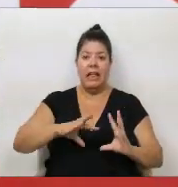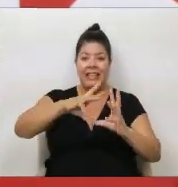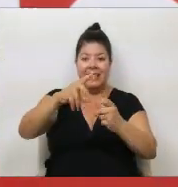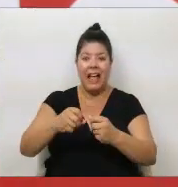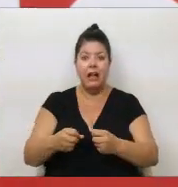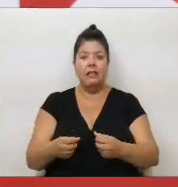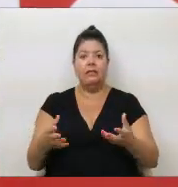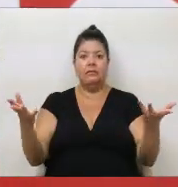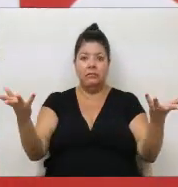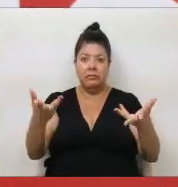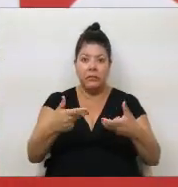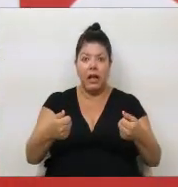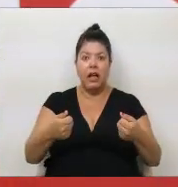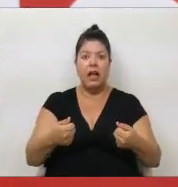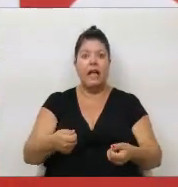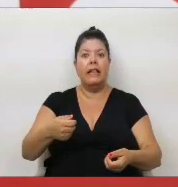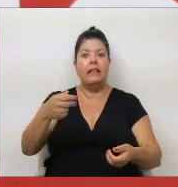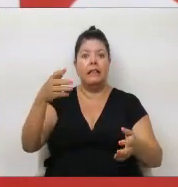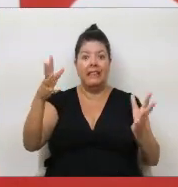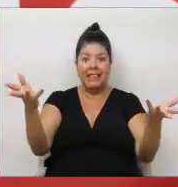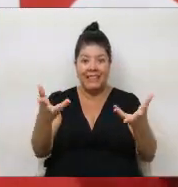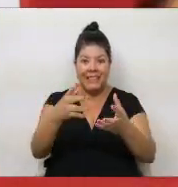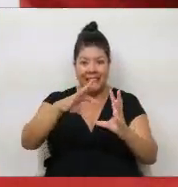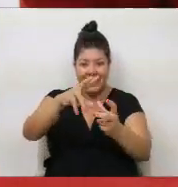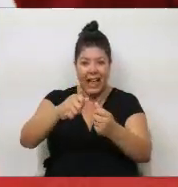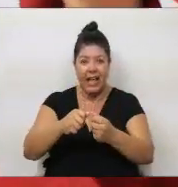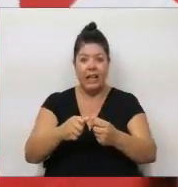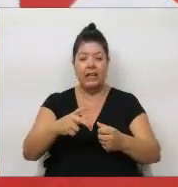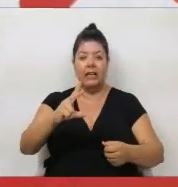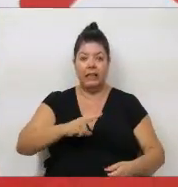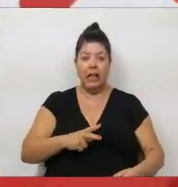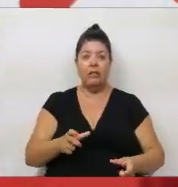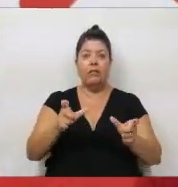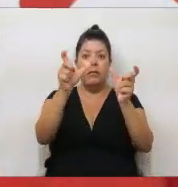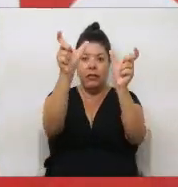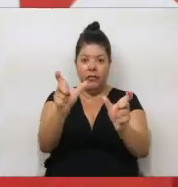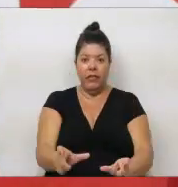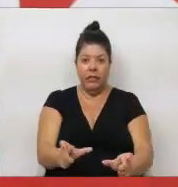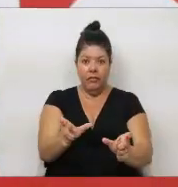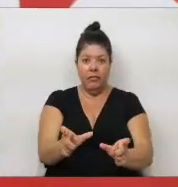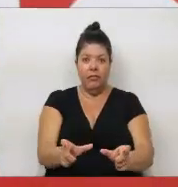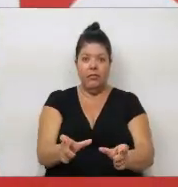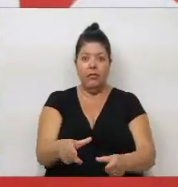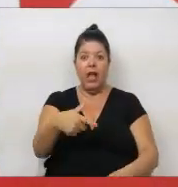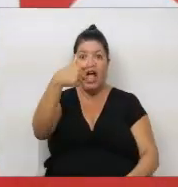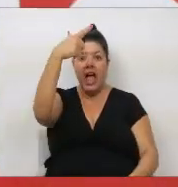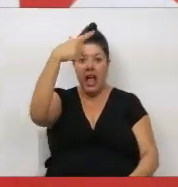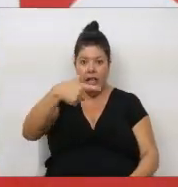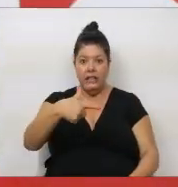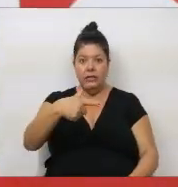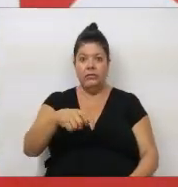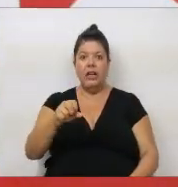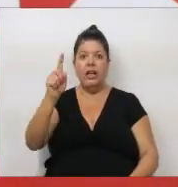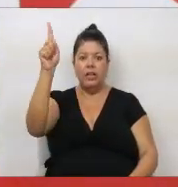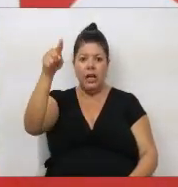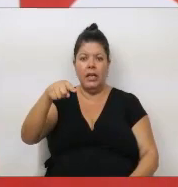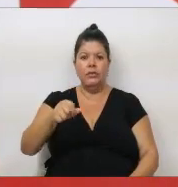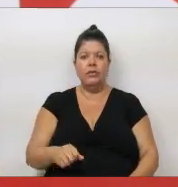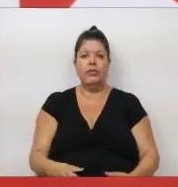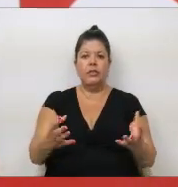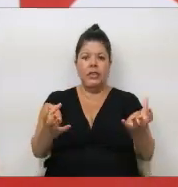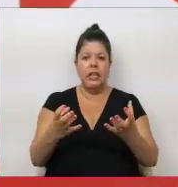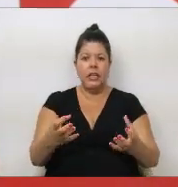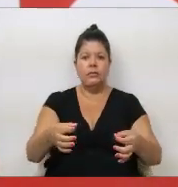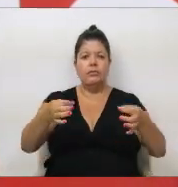É terra. Se ela é terra, se ela tem todo este perfil, é isso que nós queremos acentuar,